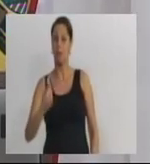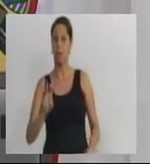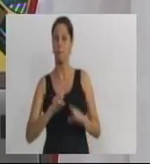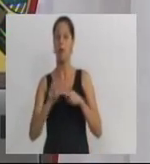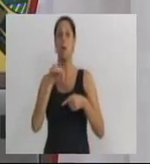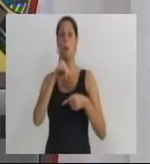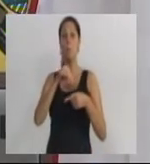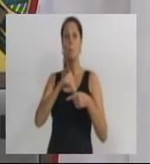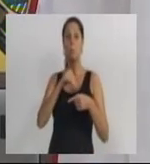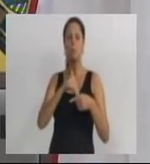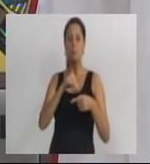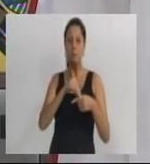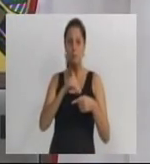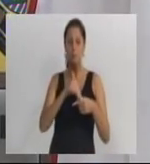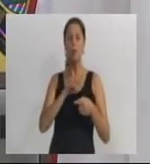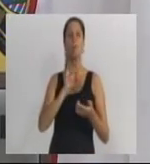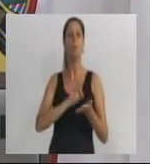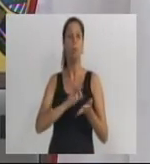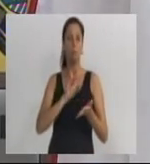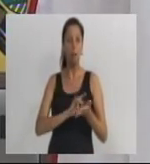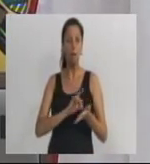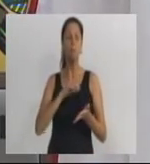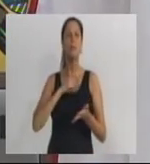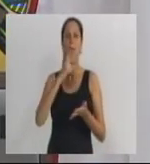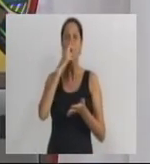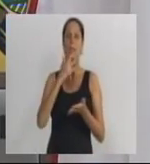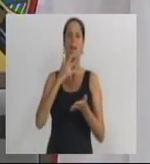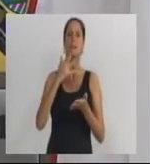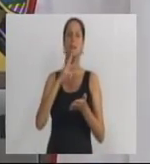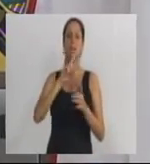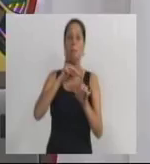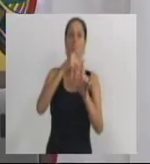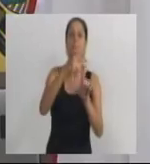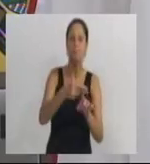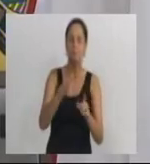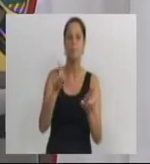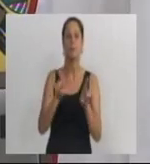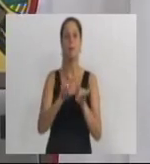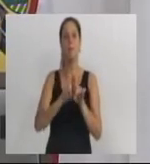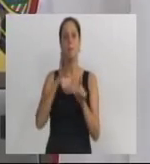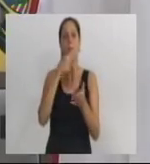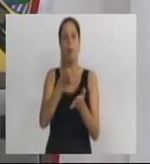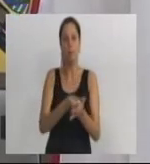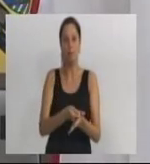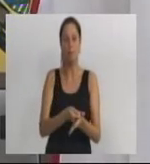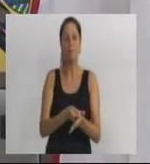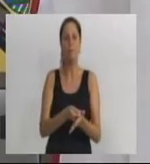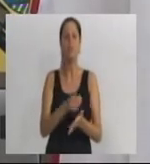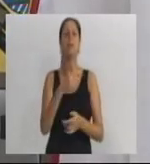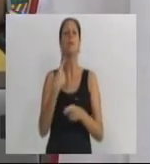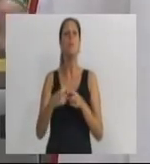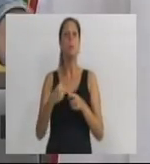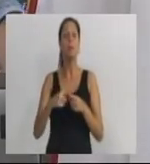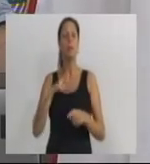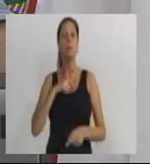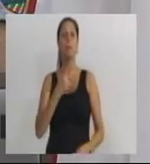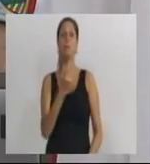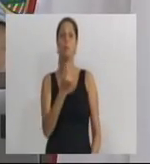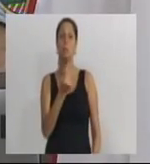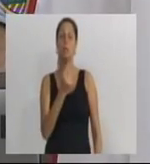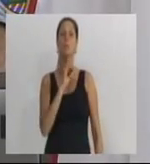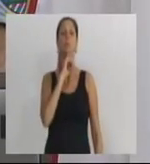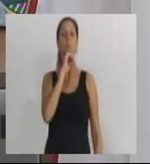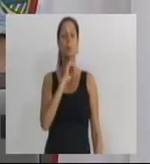município tira a maior parte do recurso para a manutenção das creches do seu recurso. Do recurso proveniente do IPTU e das